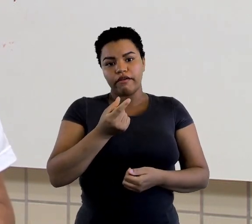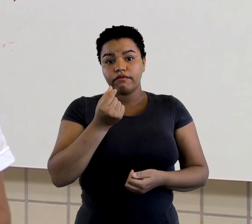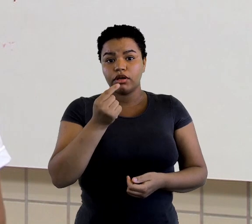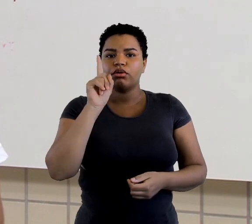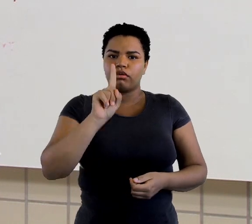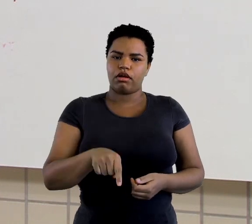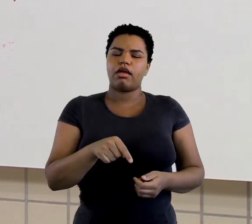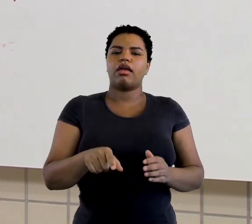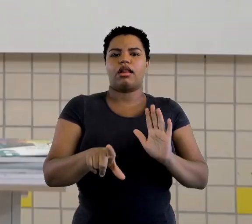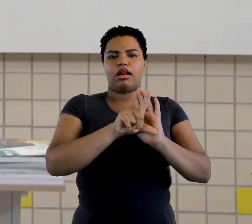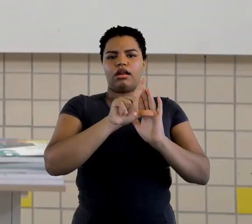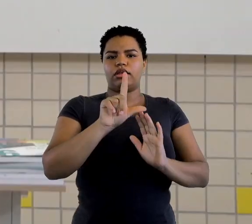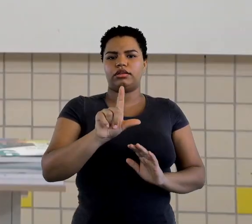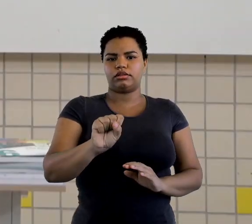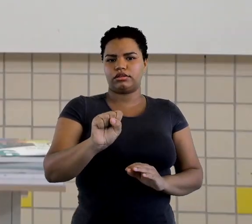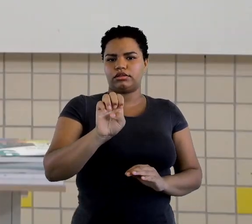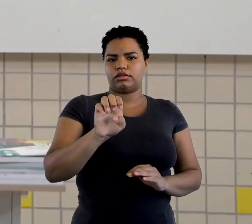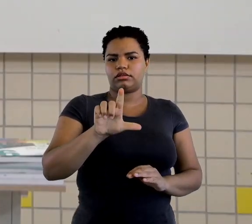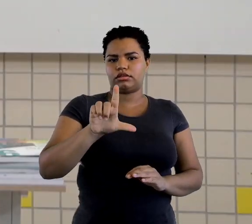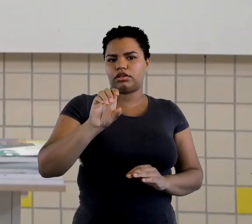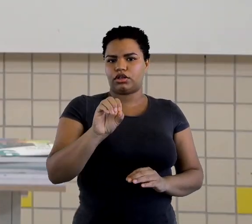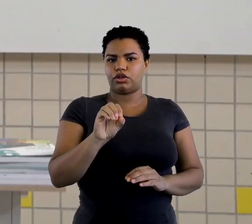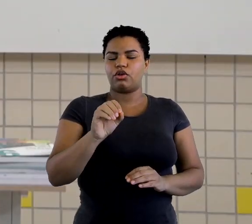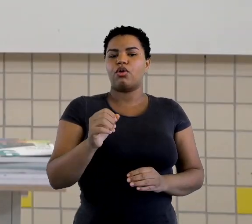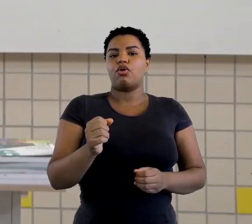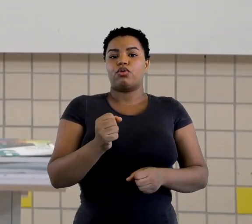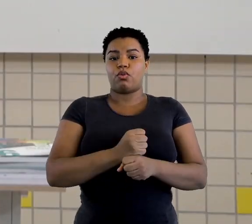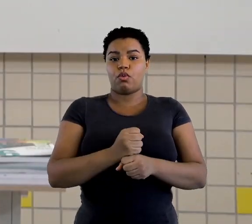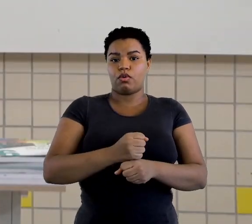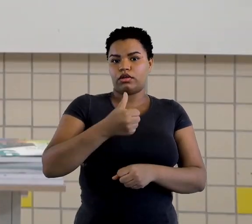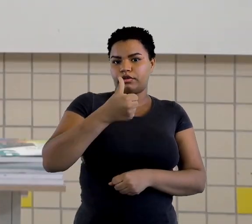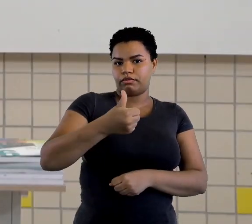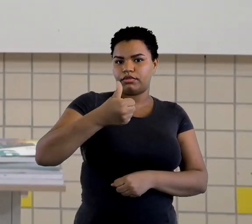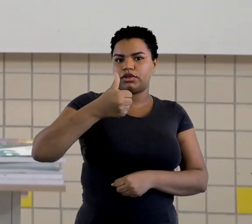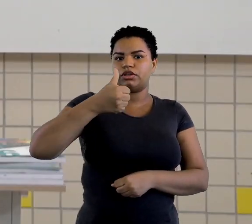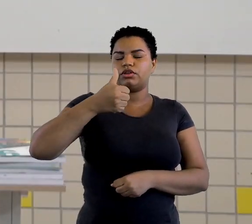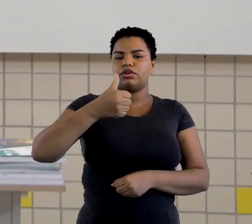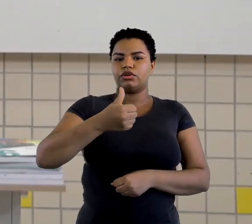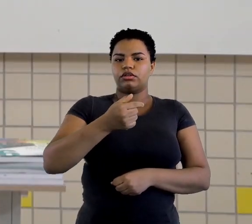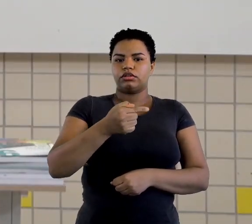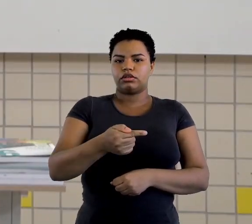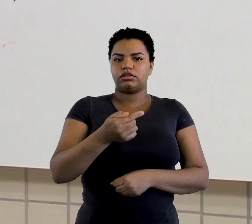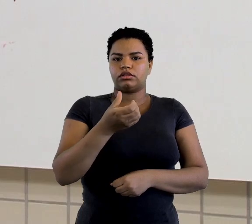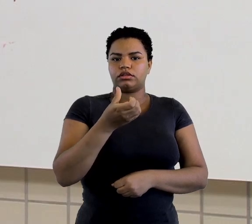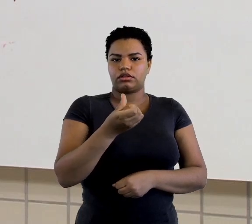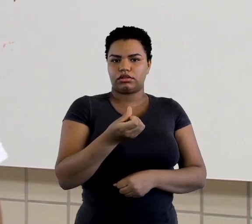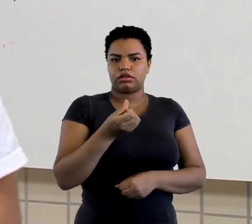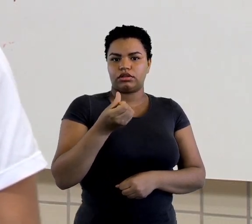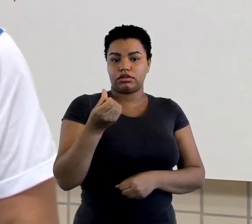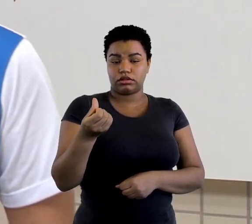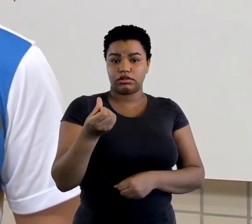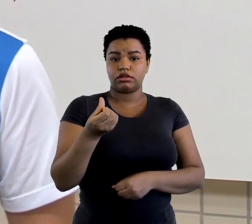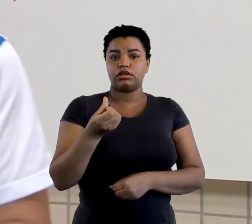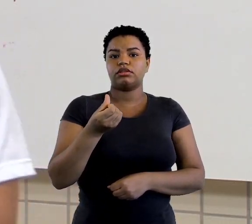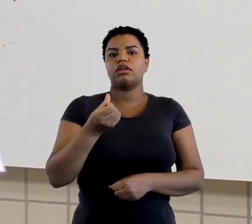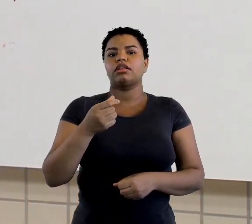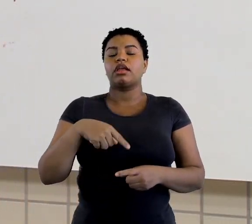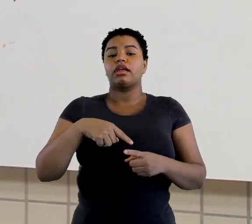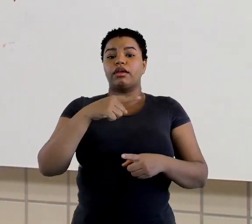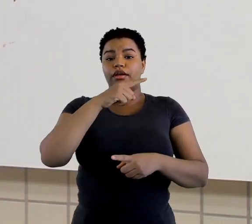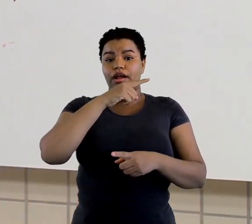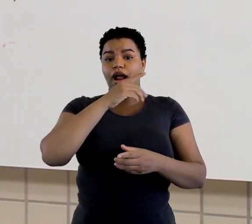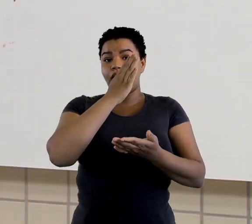Selo. Em 1766, nós temos o cancelamento da Lei do Selo. Lembrando, meus alunos, meus